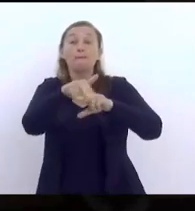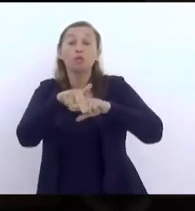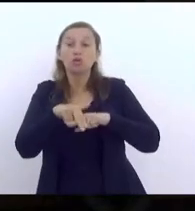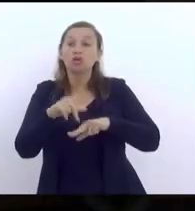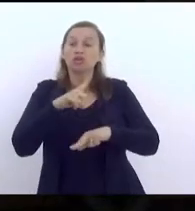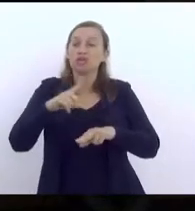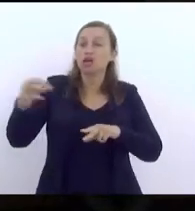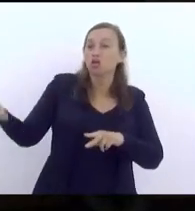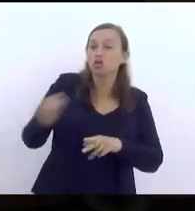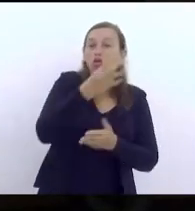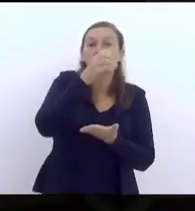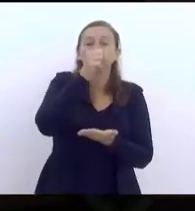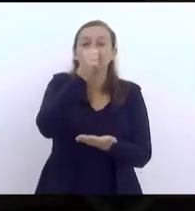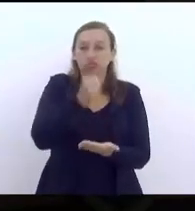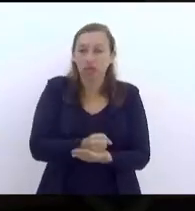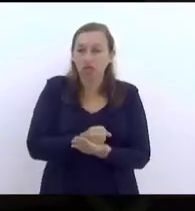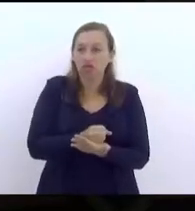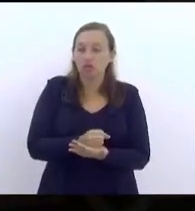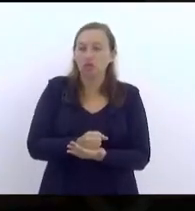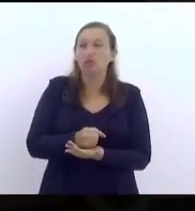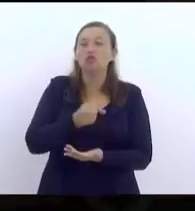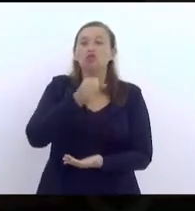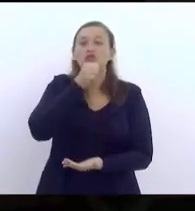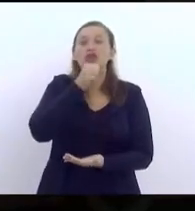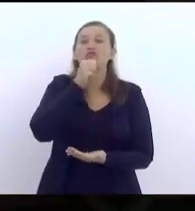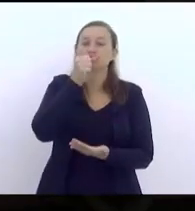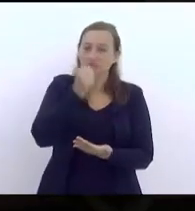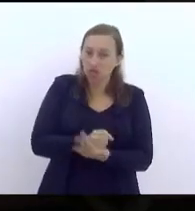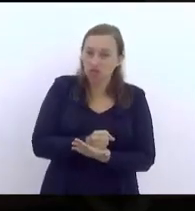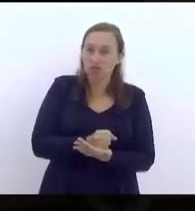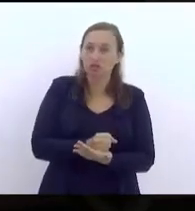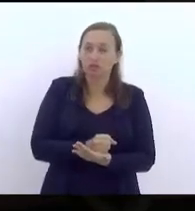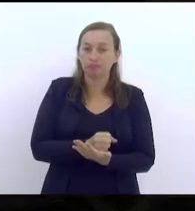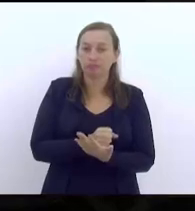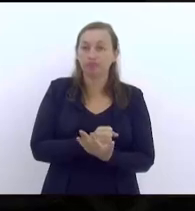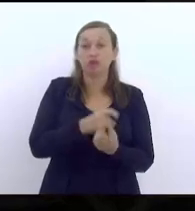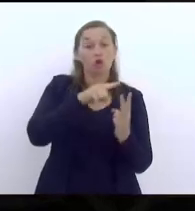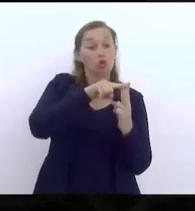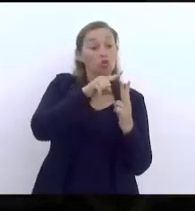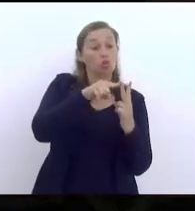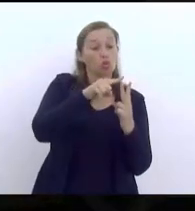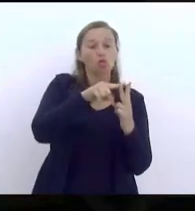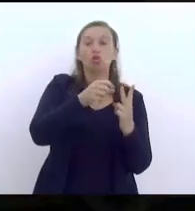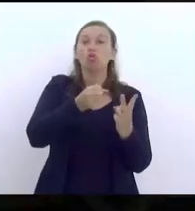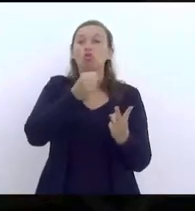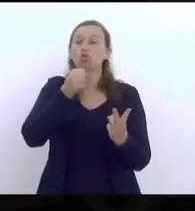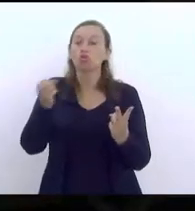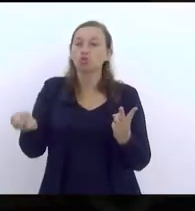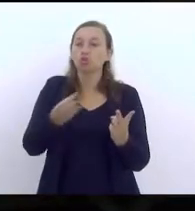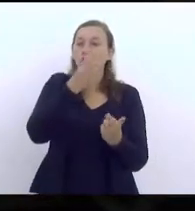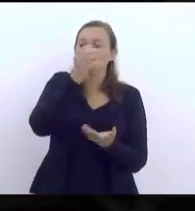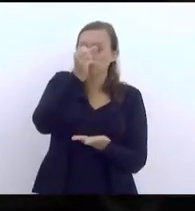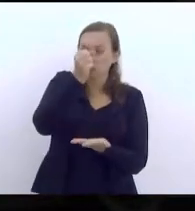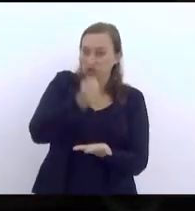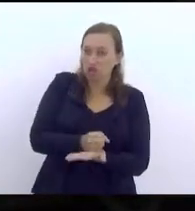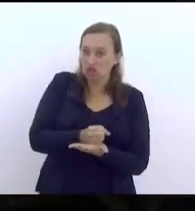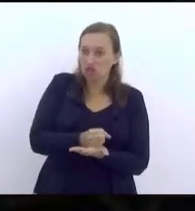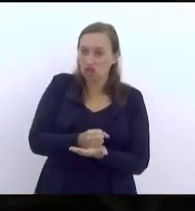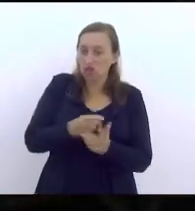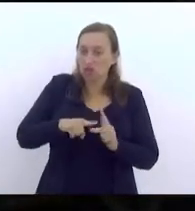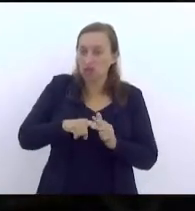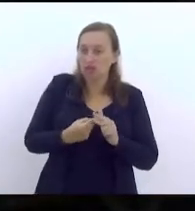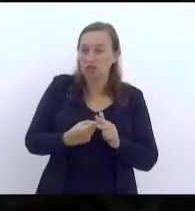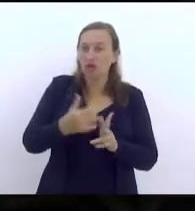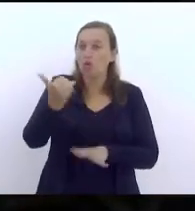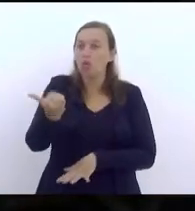Novo Testamento e Antigo Testamento. O Novo Testamento veio redimir pelo amor e